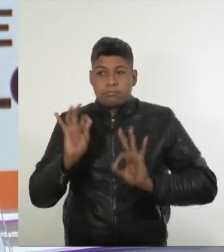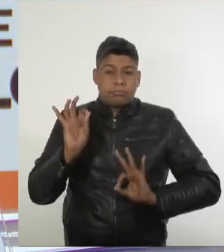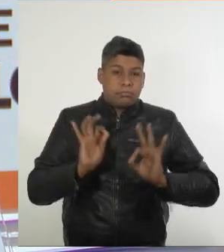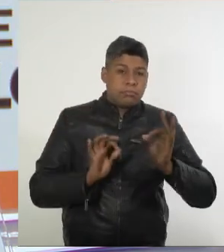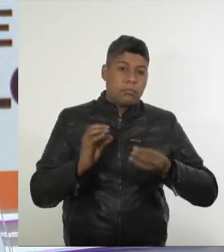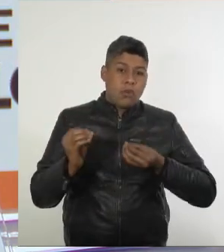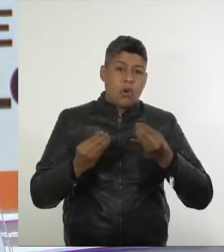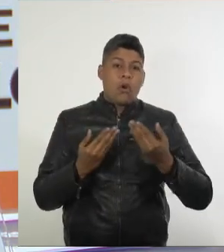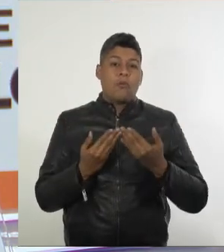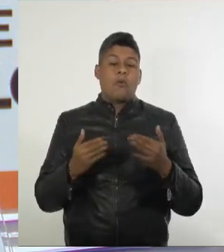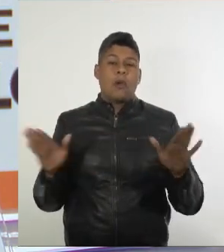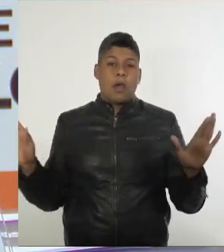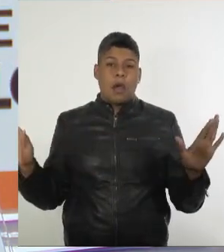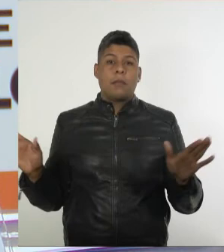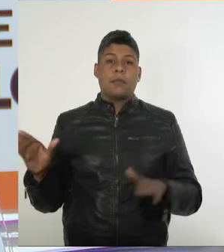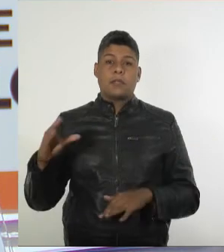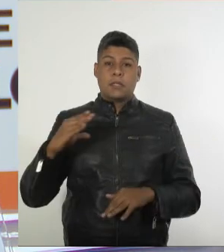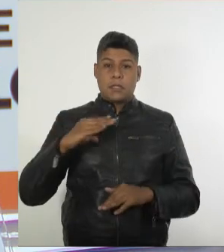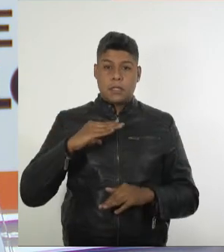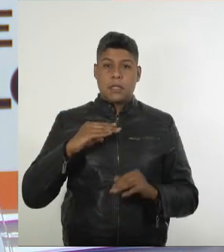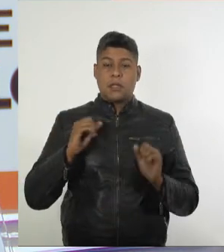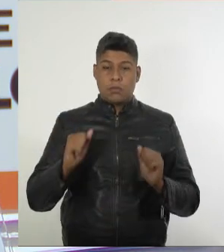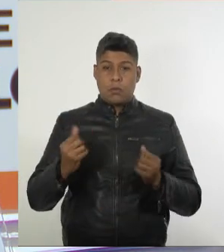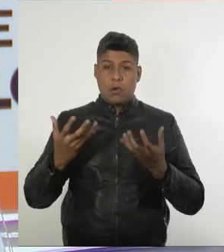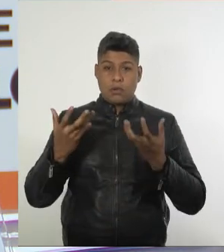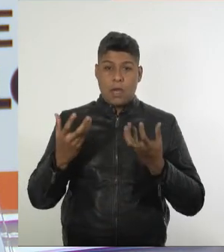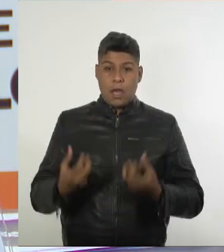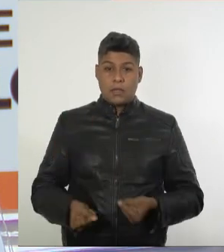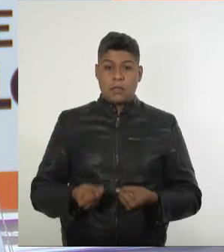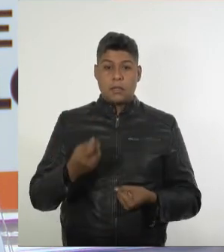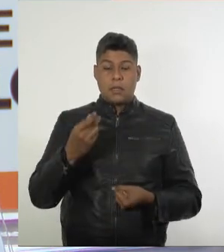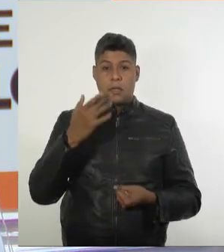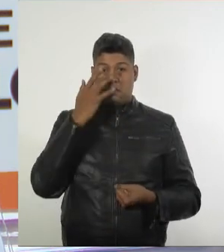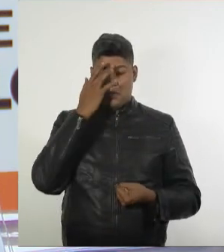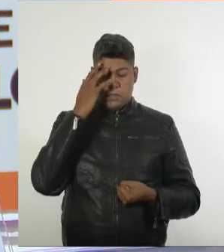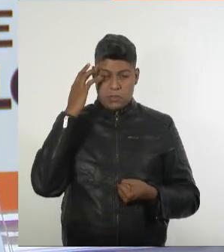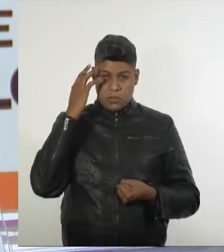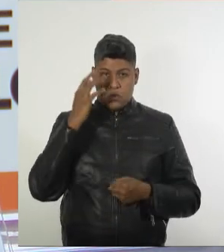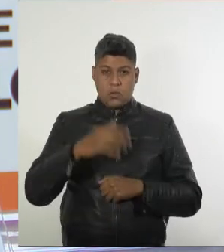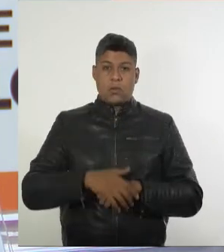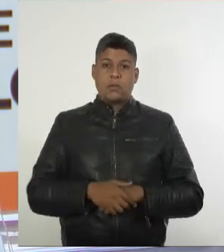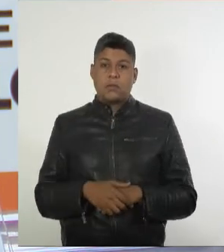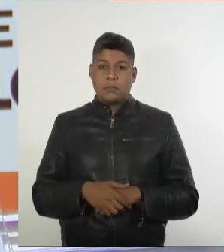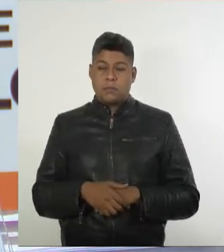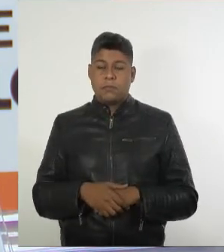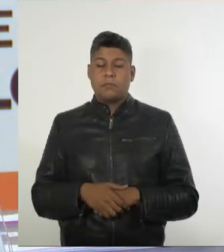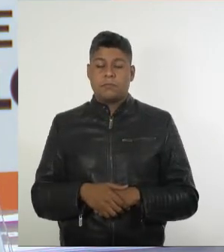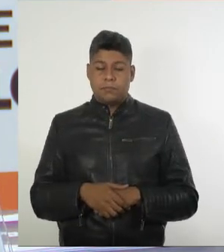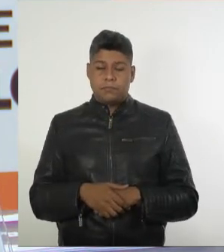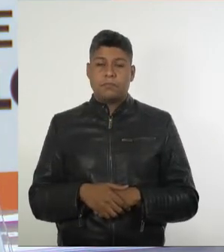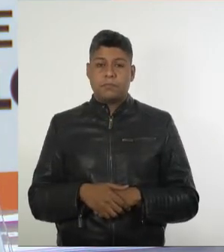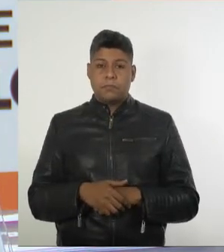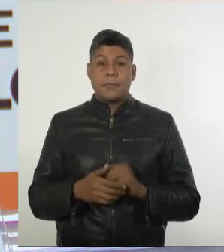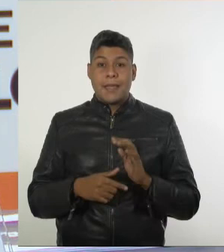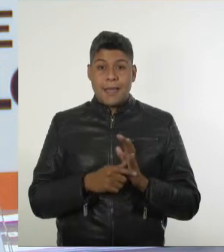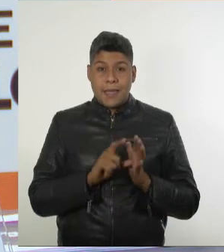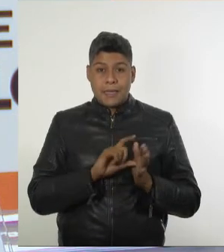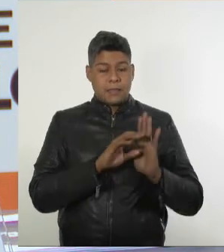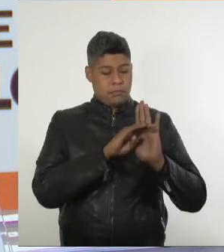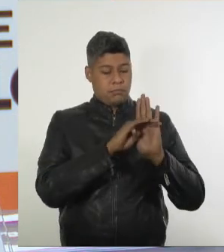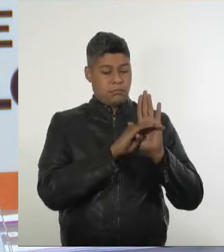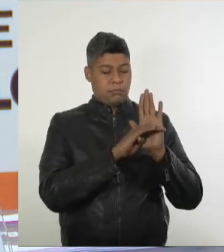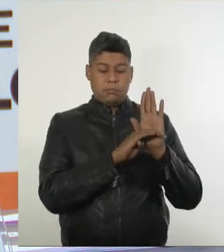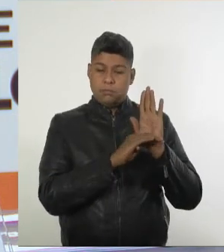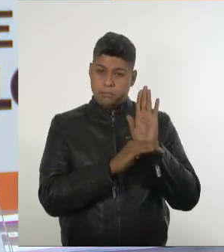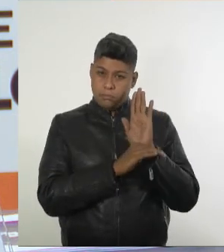condições vamos reabrir para que a cidade possa receber essas pessoas sob condições previamente estabelecidas pela saúde.